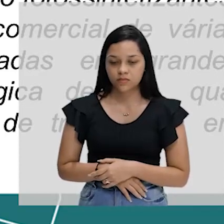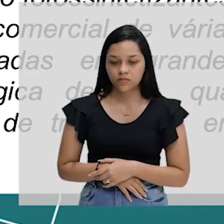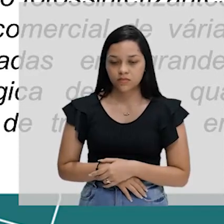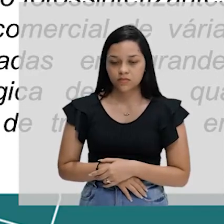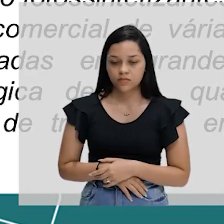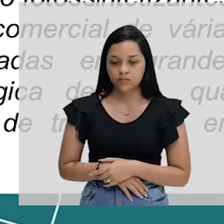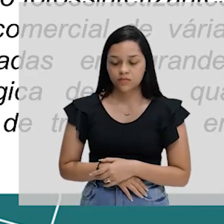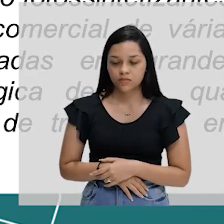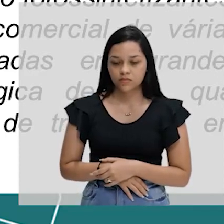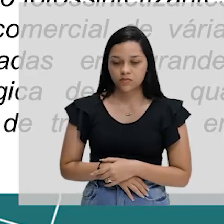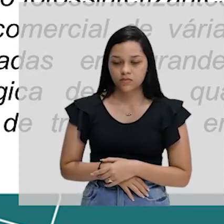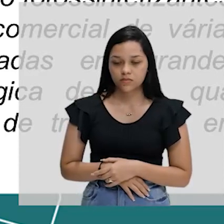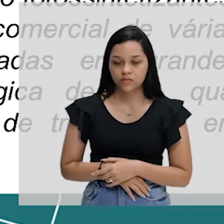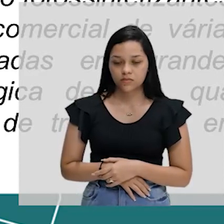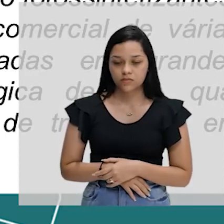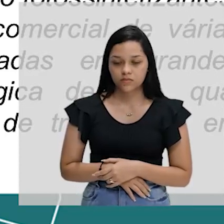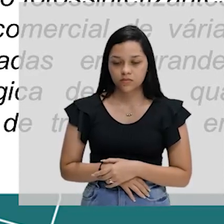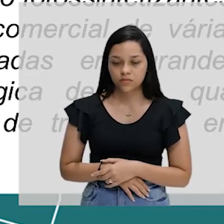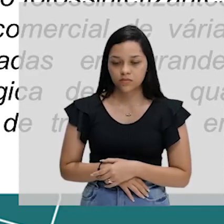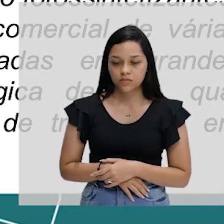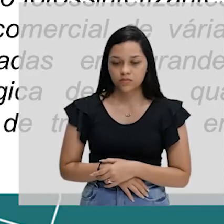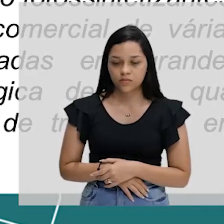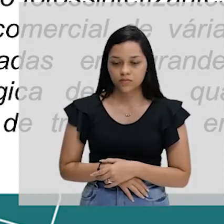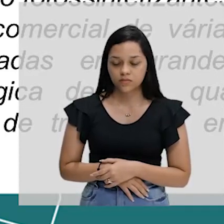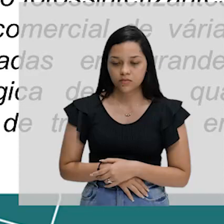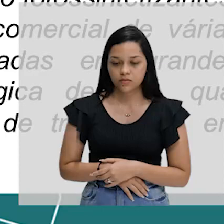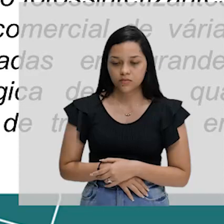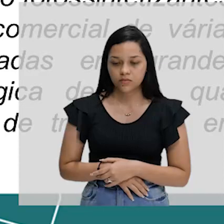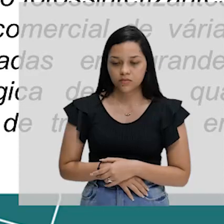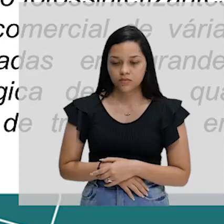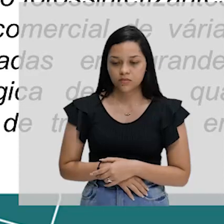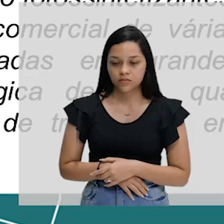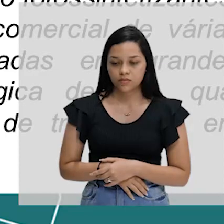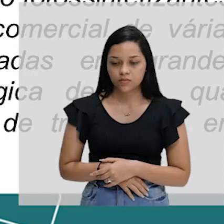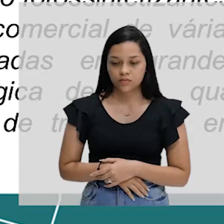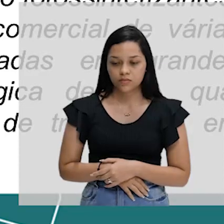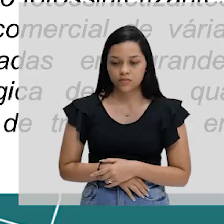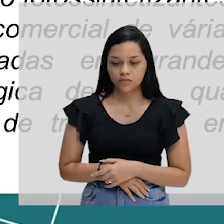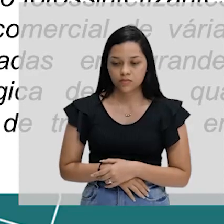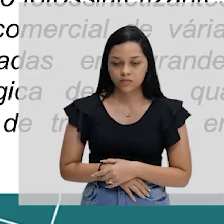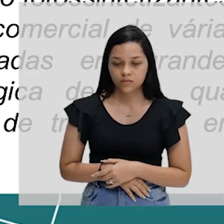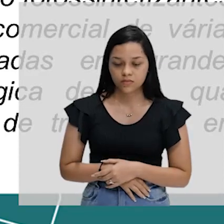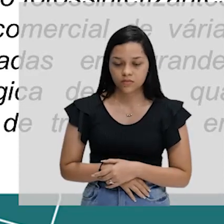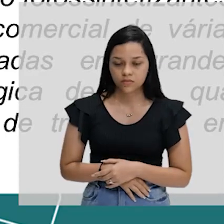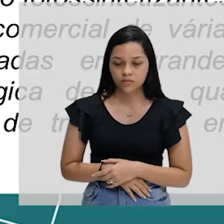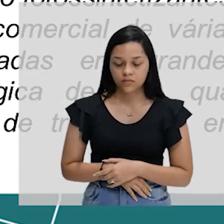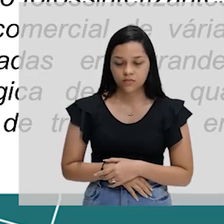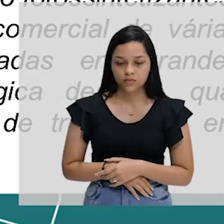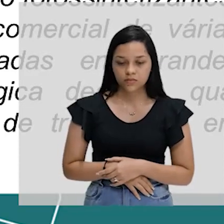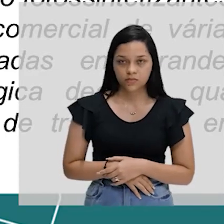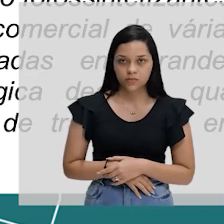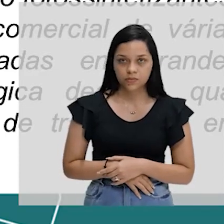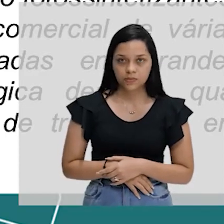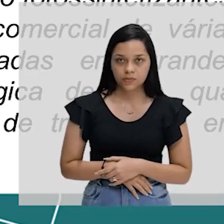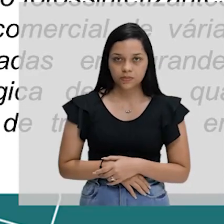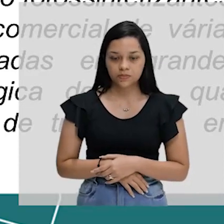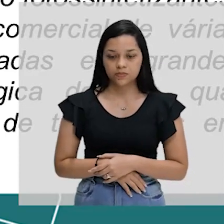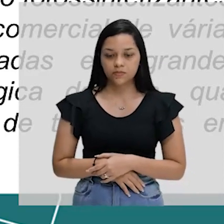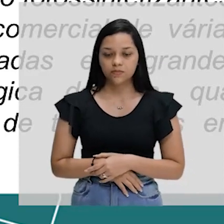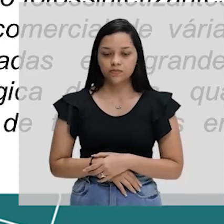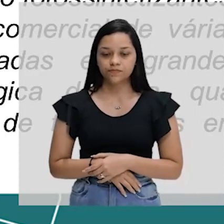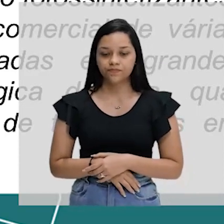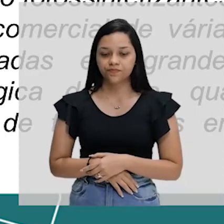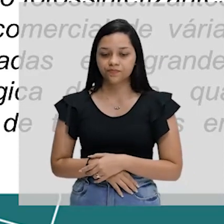proteínas recombinantes em células de organismos eucarióticos não fotossintetizantes, como as